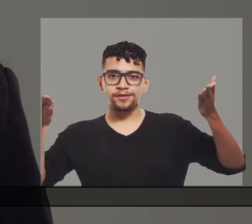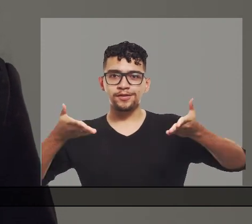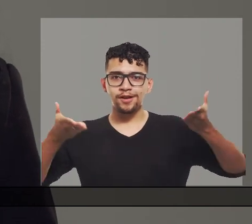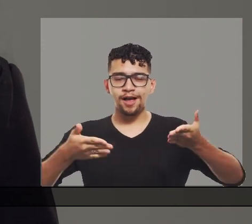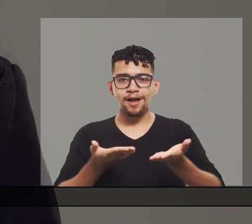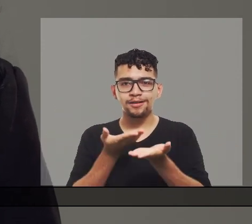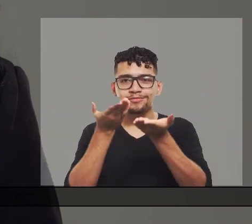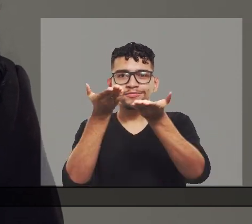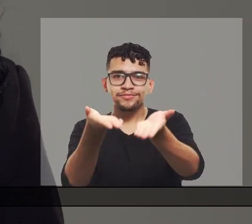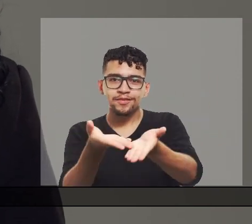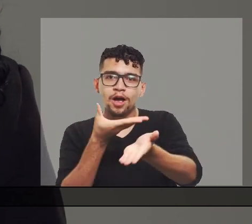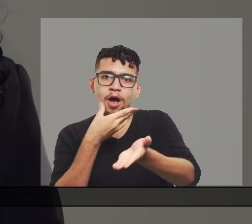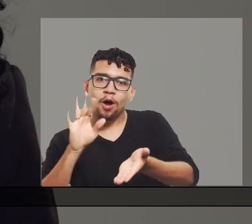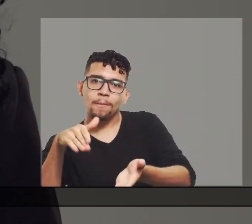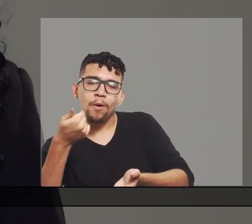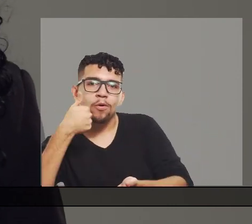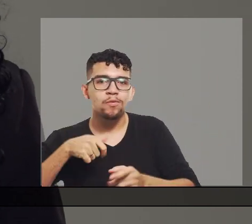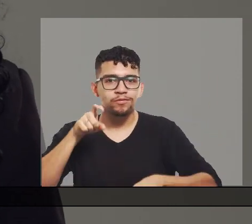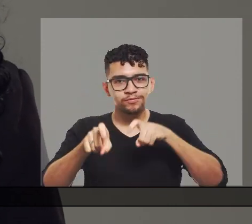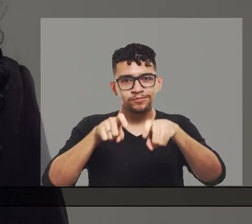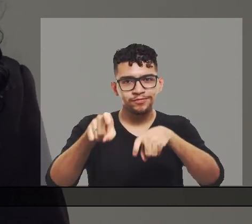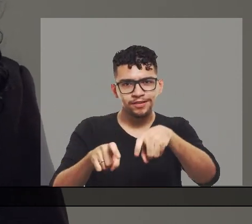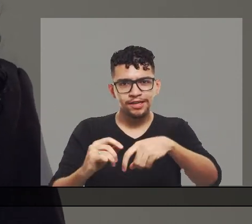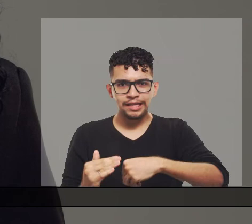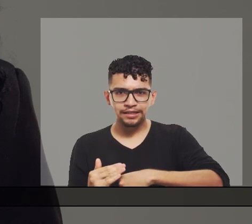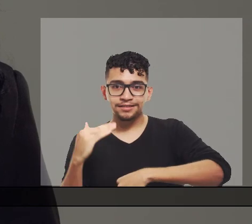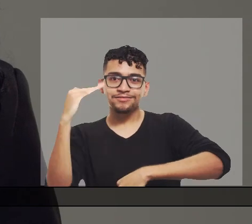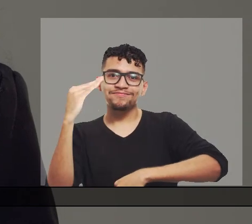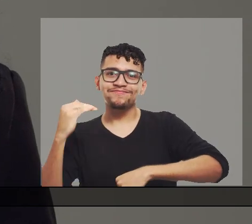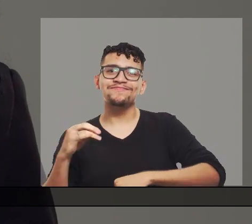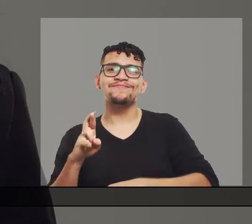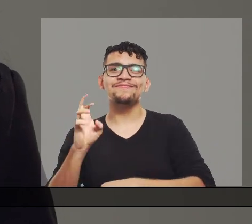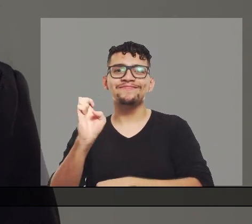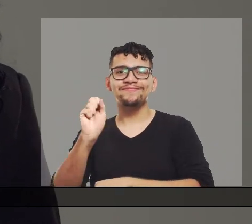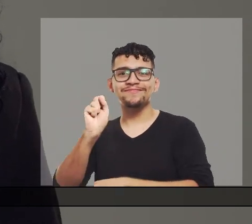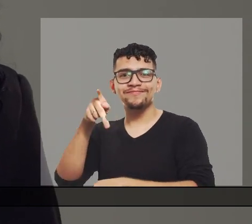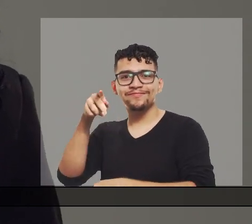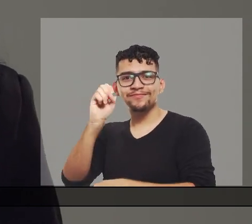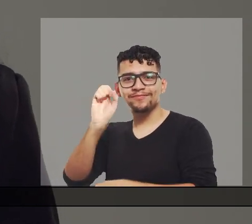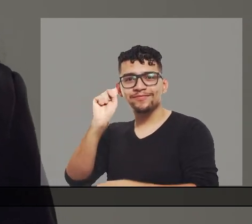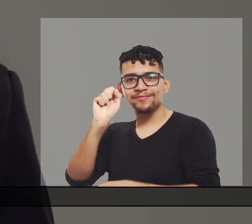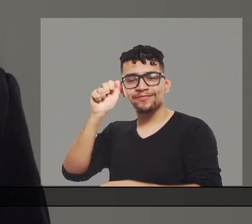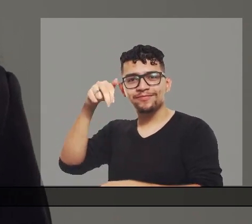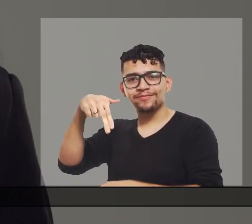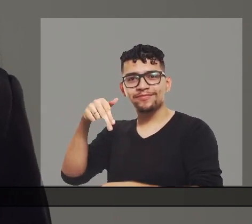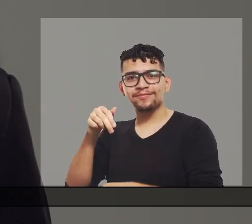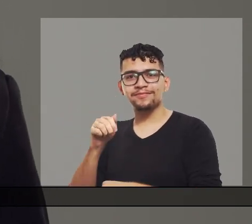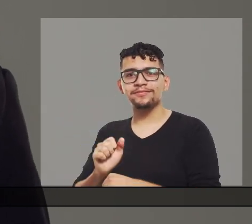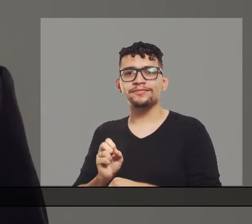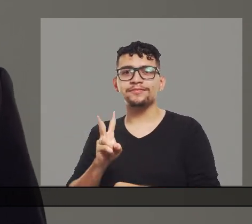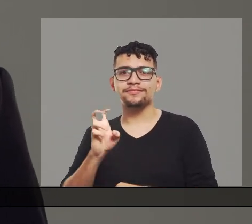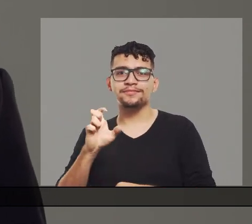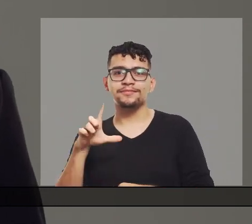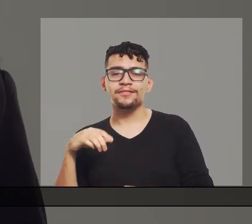de hoje é para você, homem ou mulher do campo, que é grandemente responsável pela força econômica de nosso